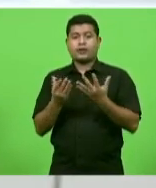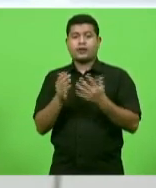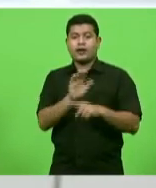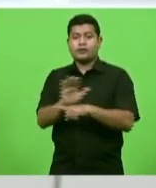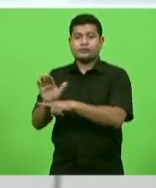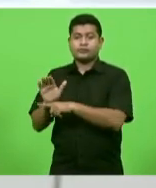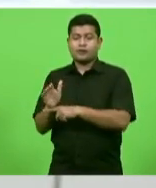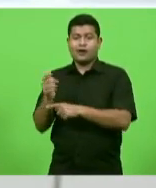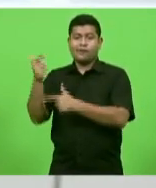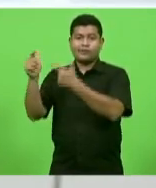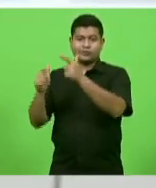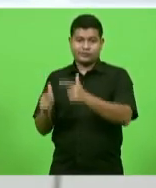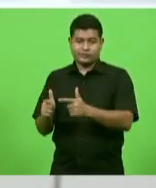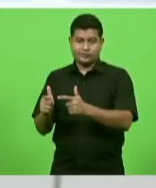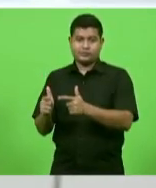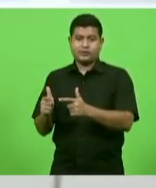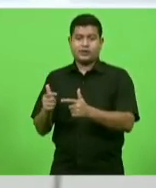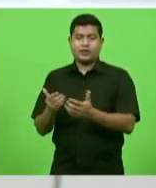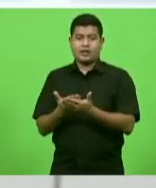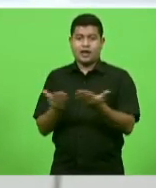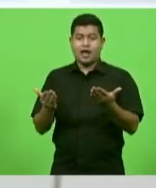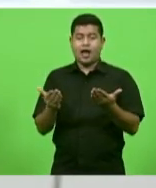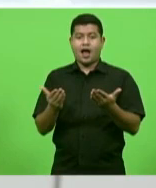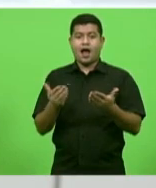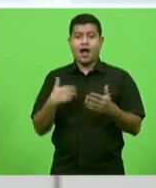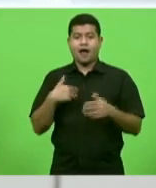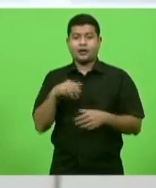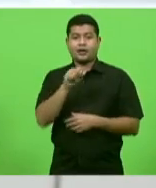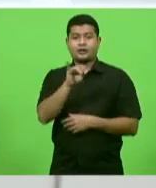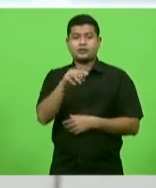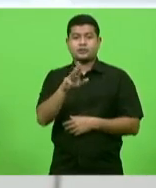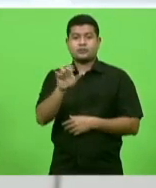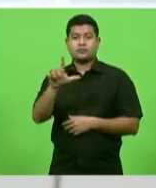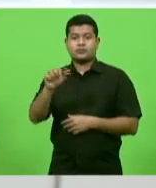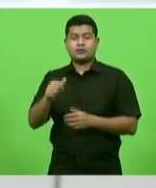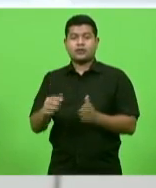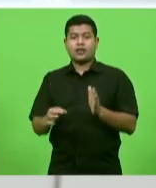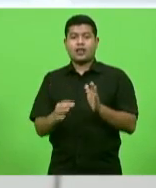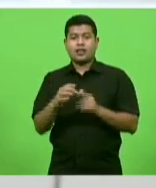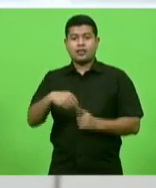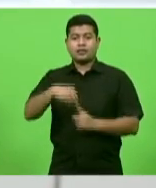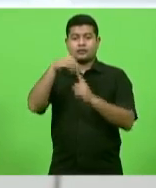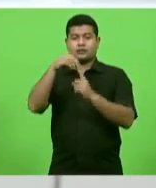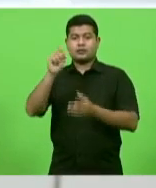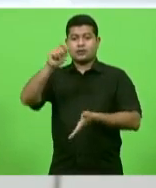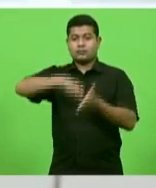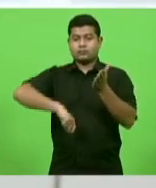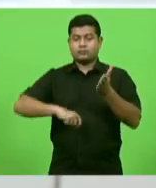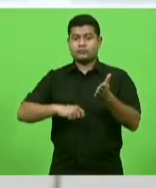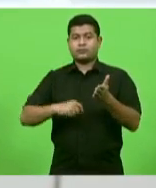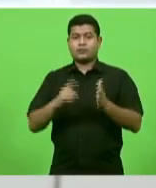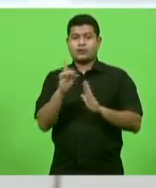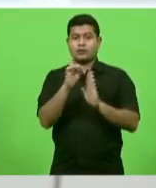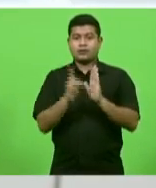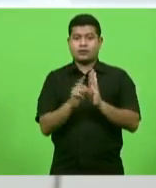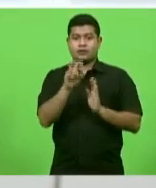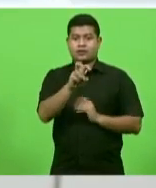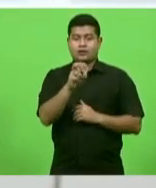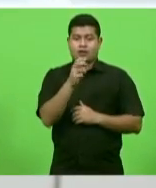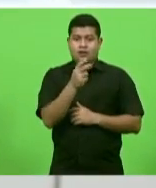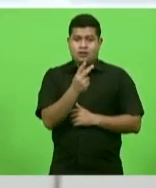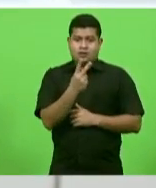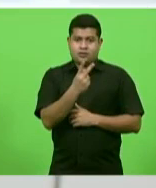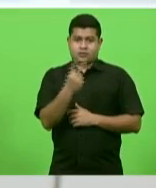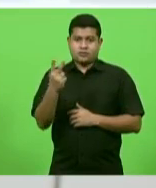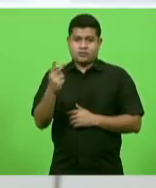contra legem a denúncia destaca em suma o aporte da assinatura do Governador no decreto 552